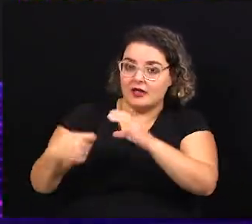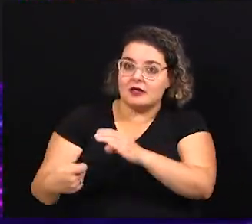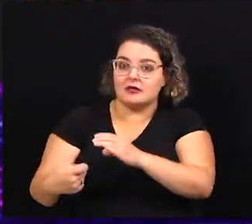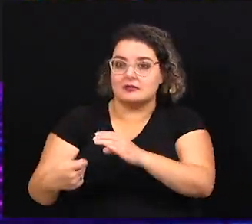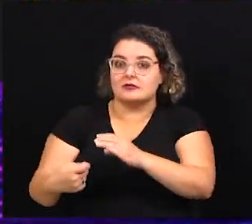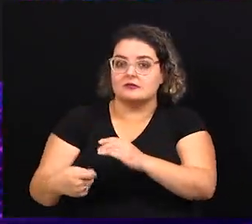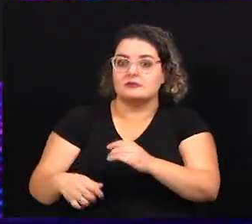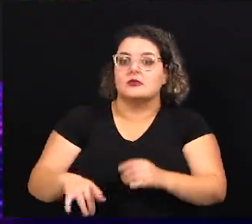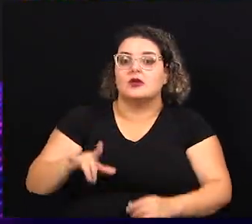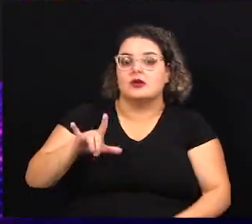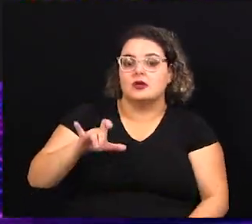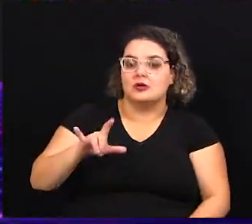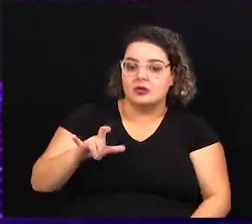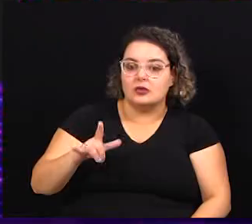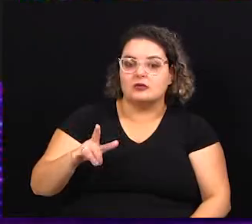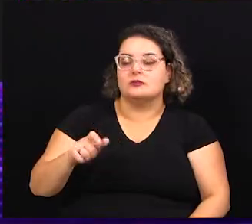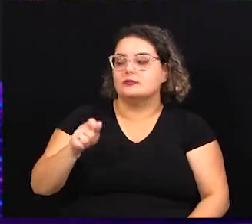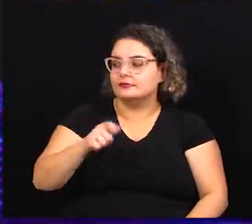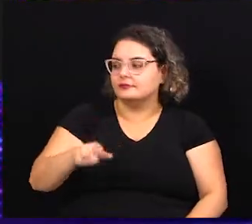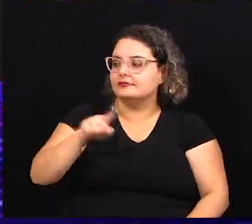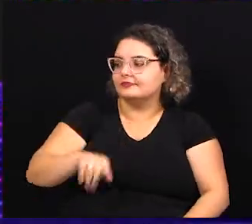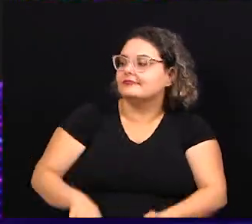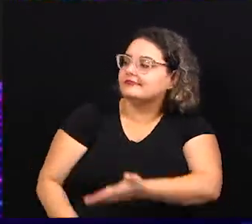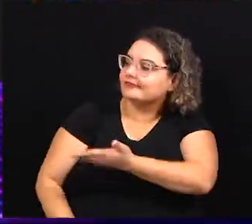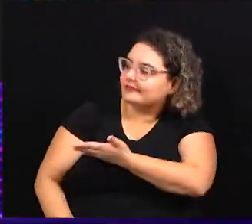você me segue no Instagram,